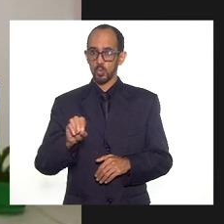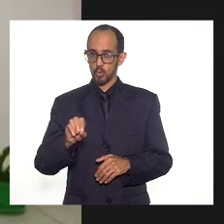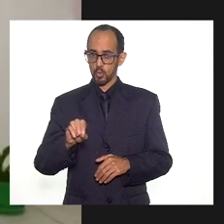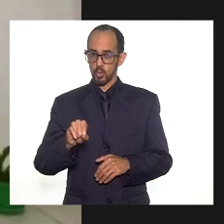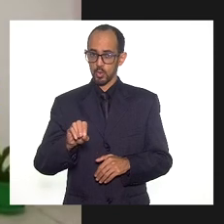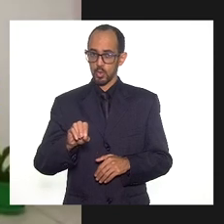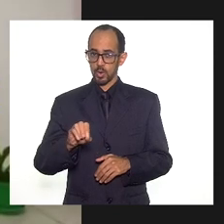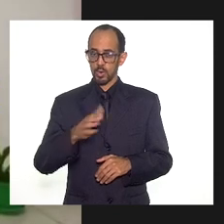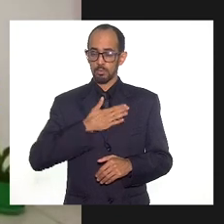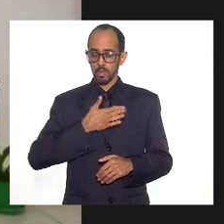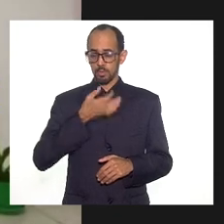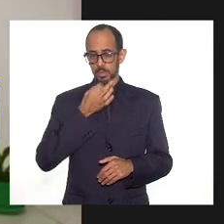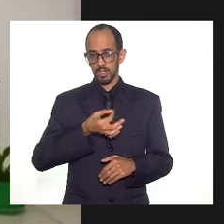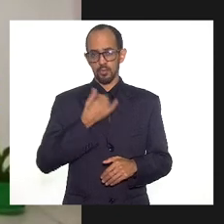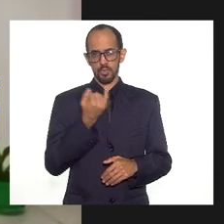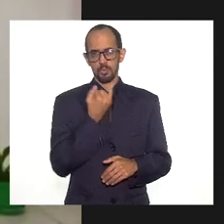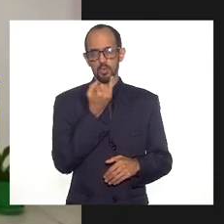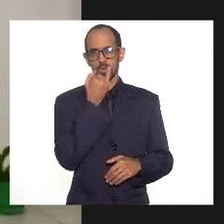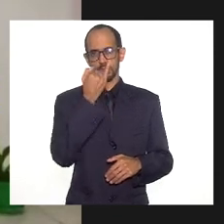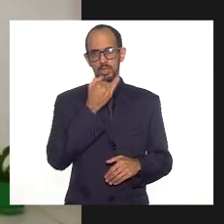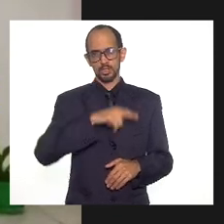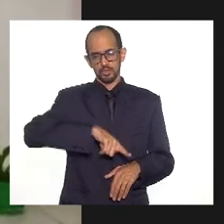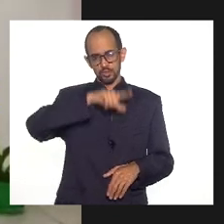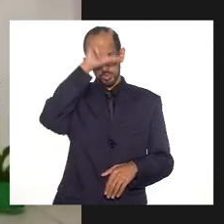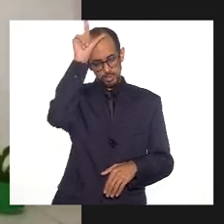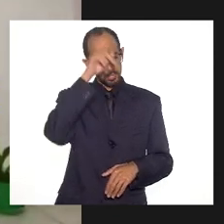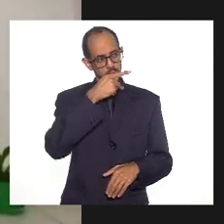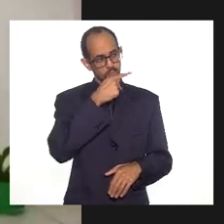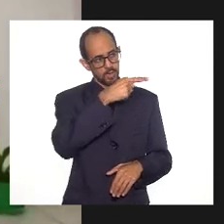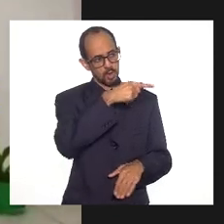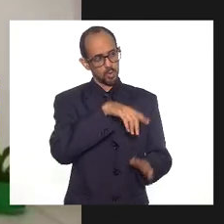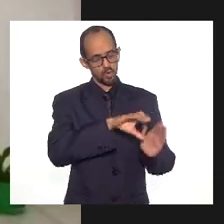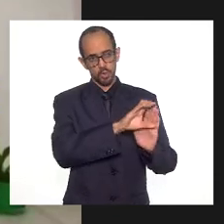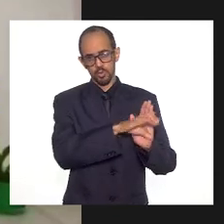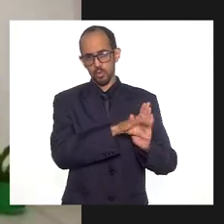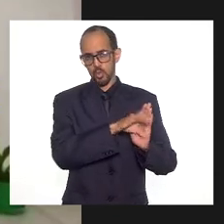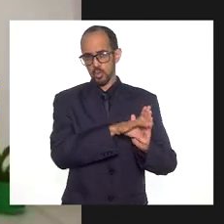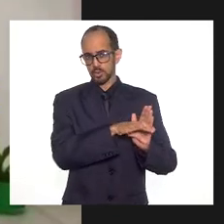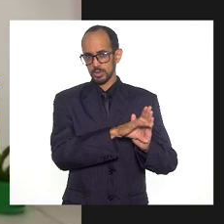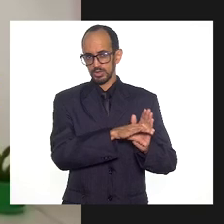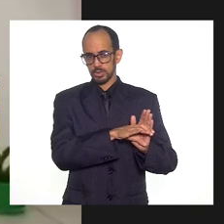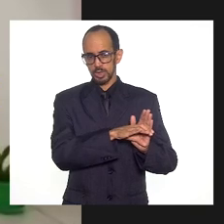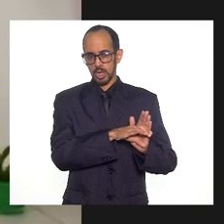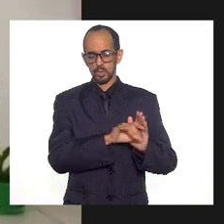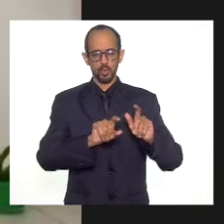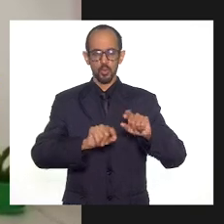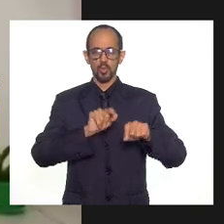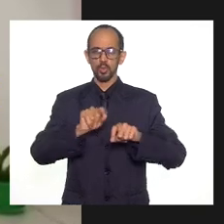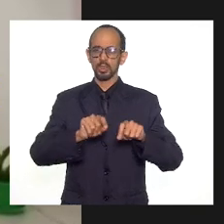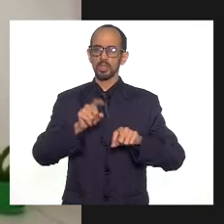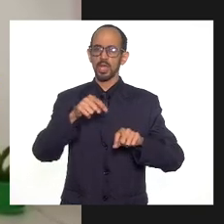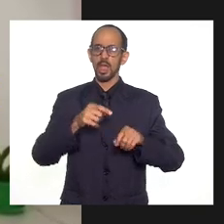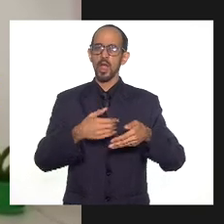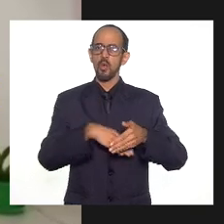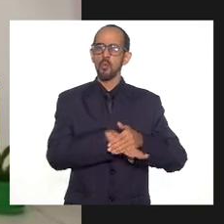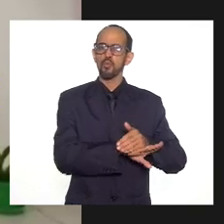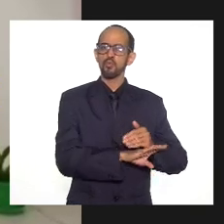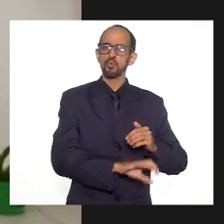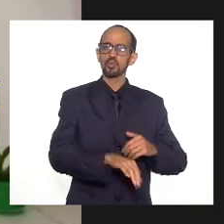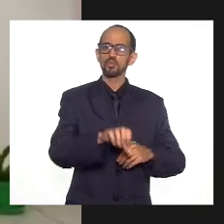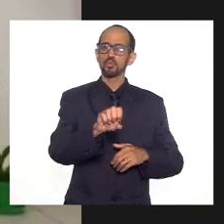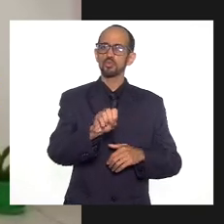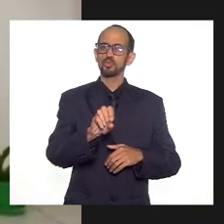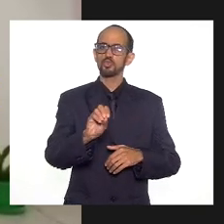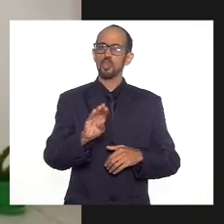aqui, trazendo o conceito, inclusive, do que seria um fundo soberano. Então,